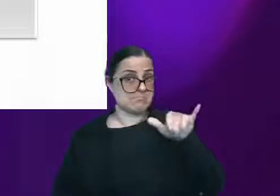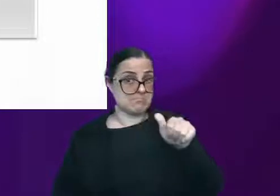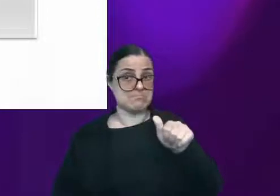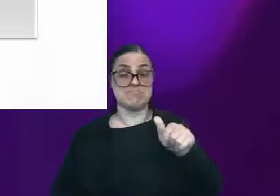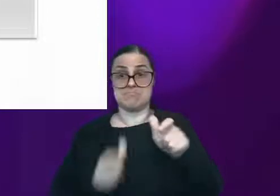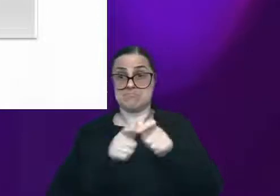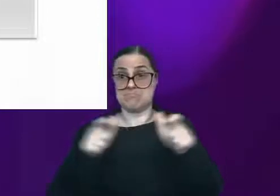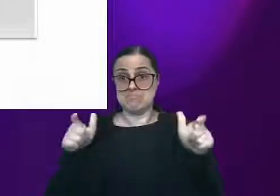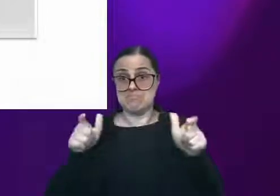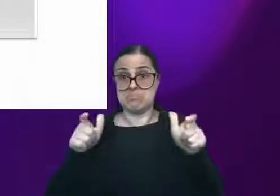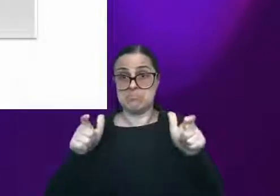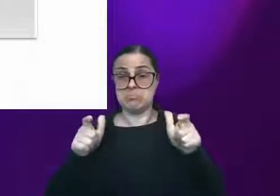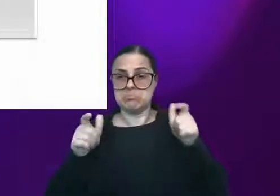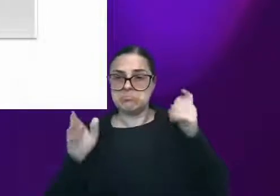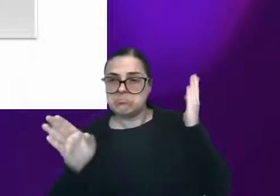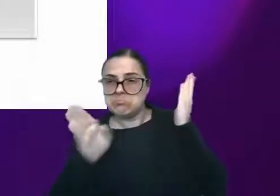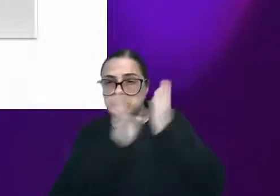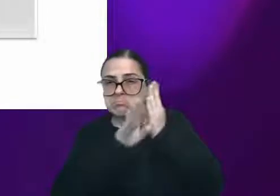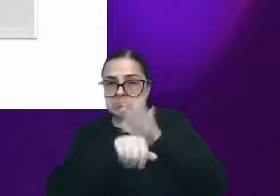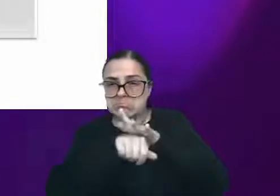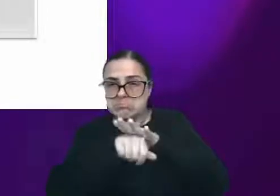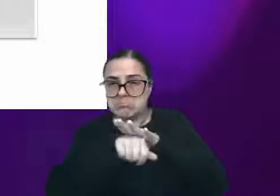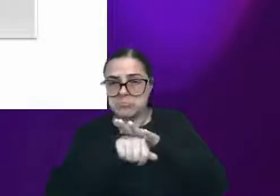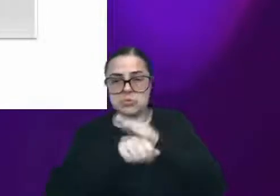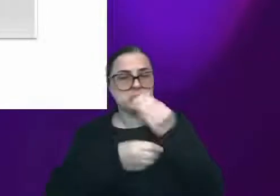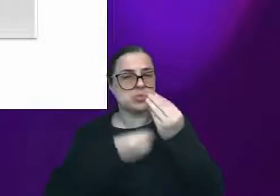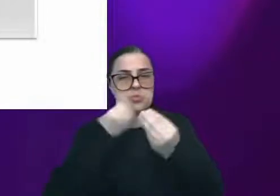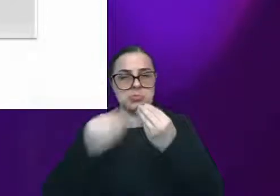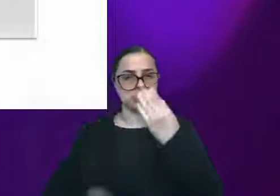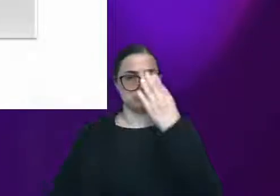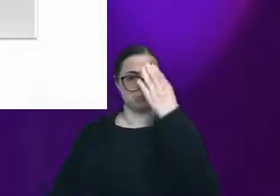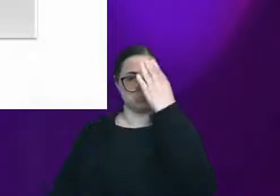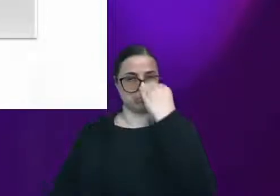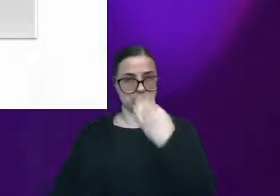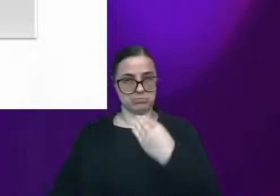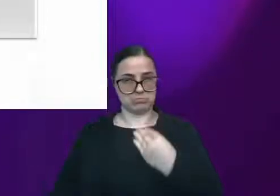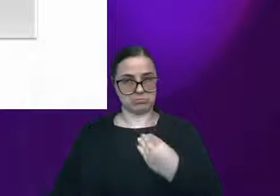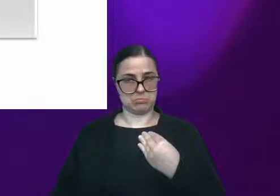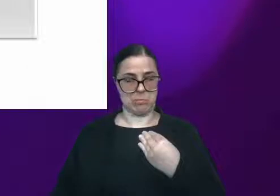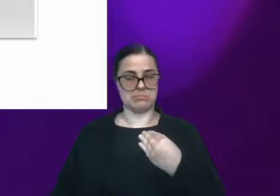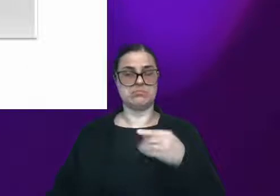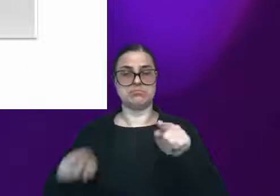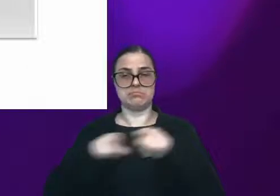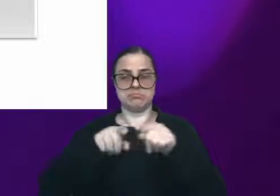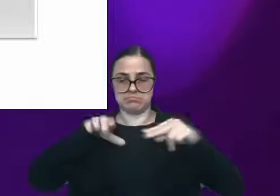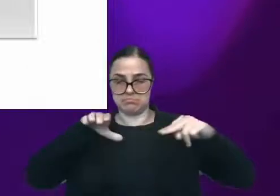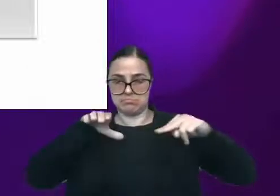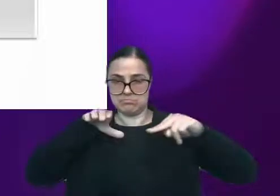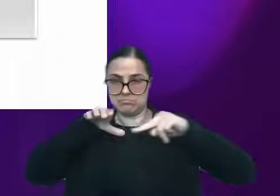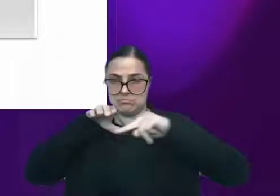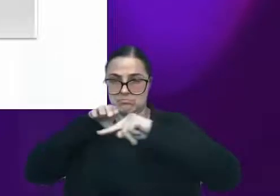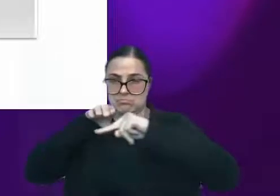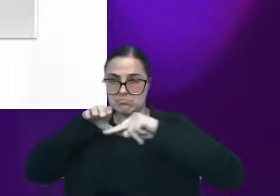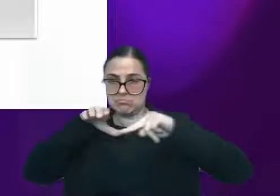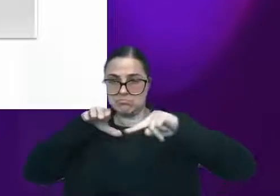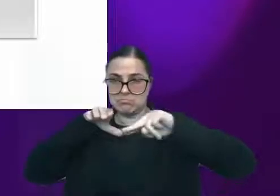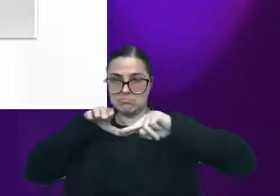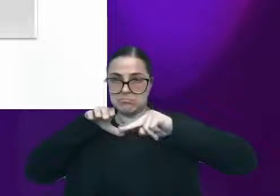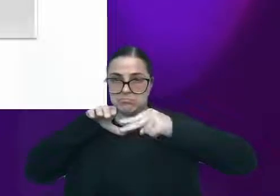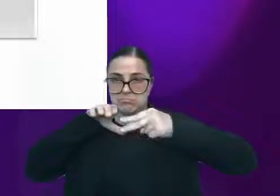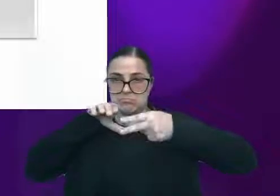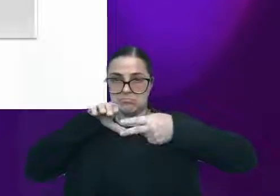diagnóstico é feito de uma maneira radiológica, com uma tomografia em 3 fases,